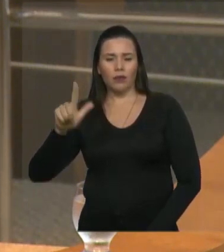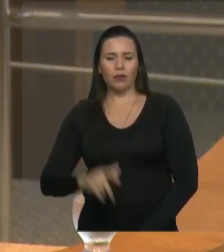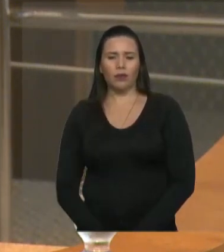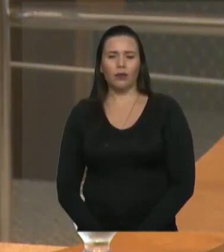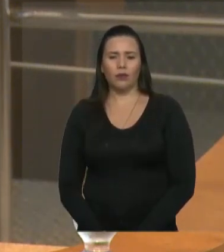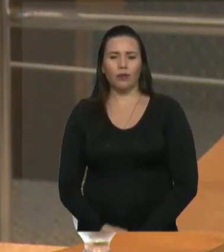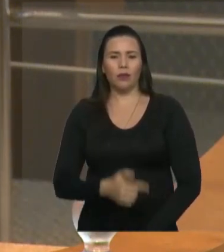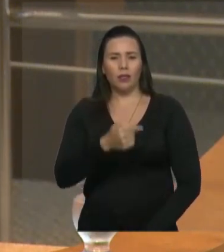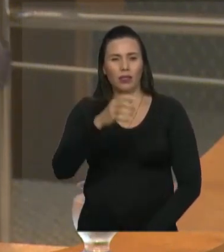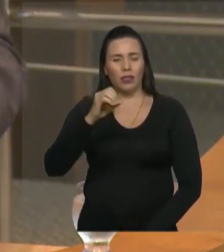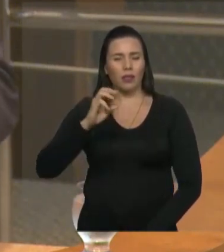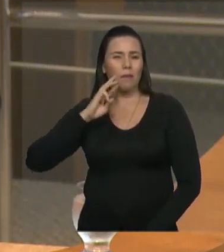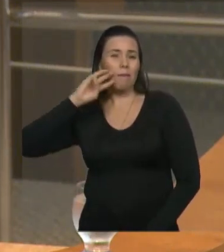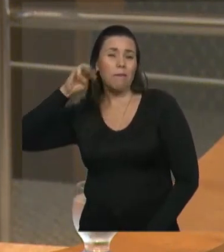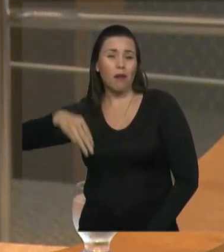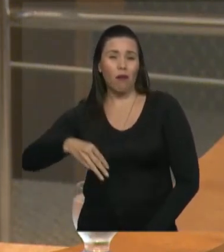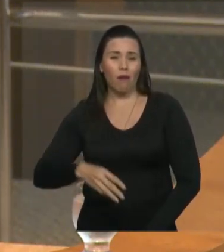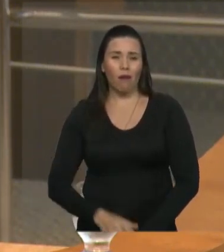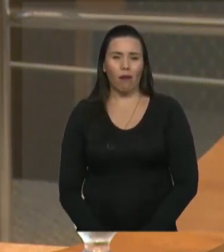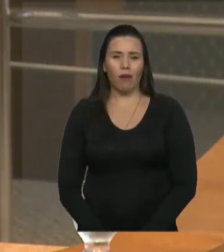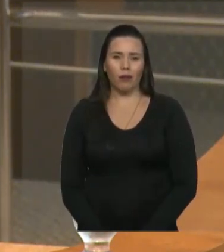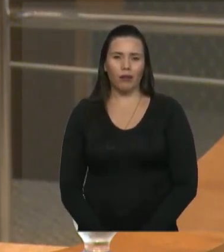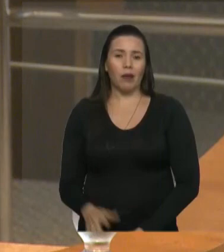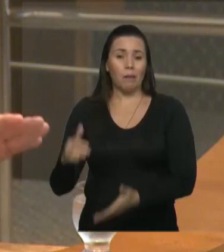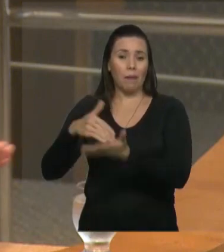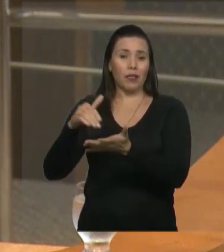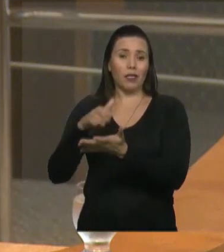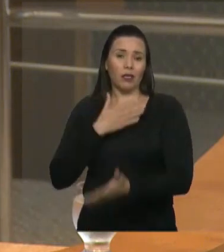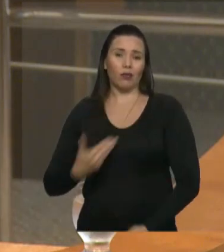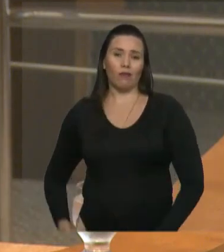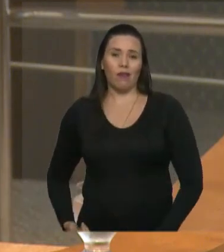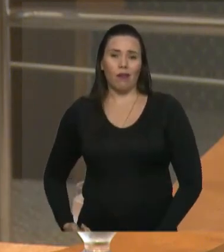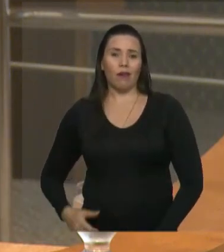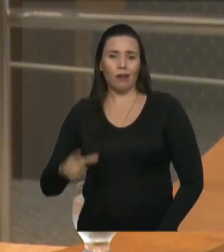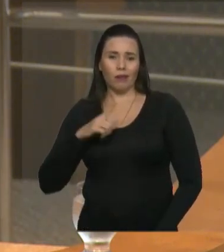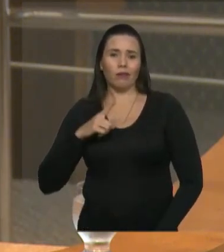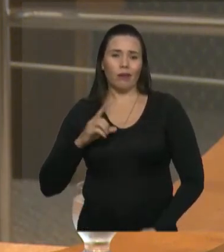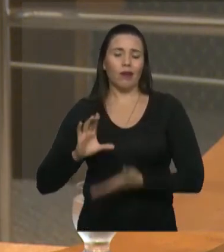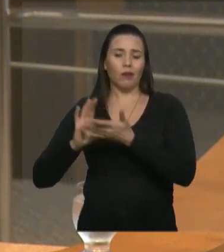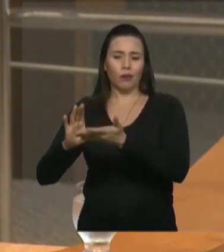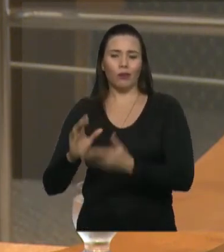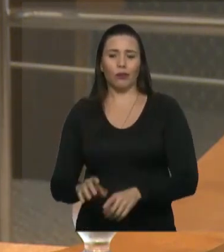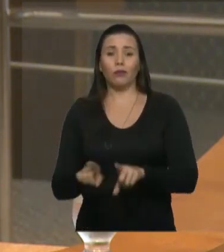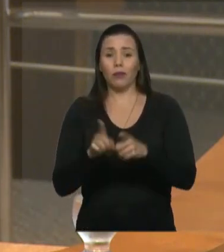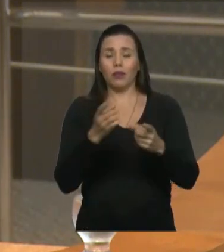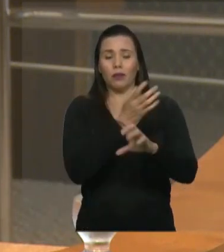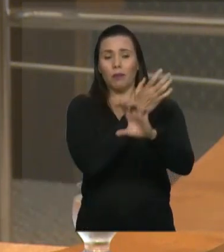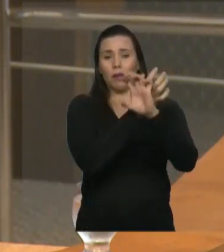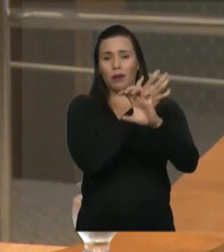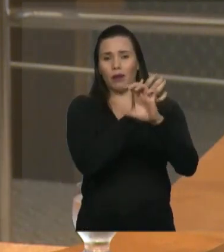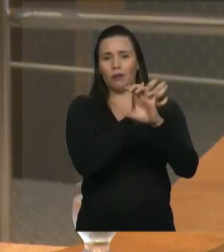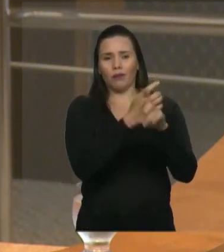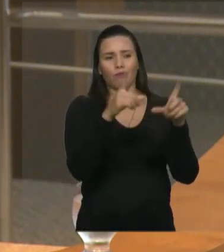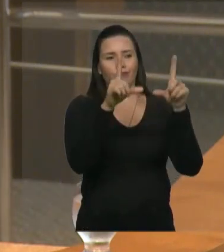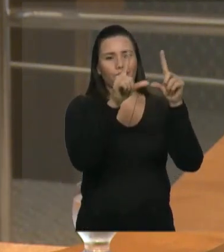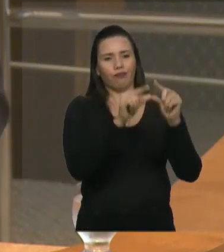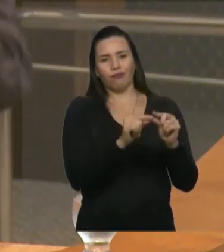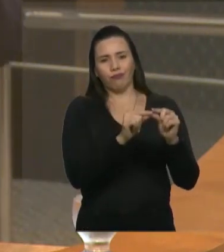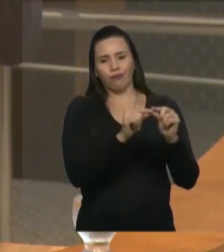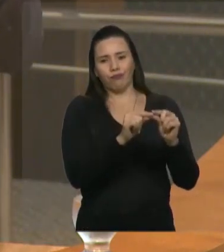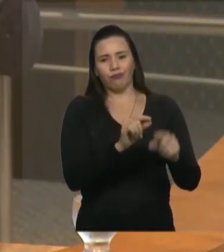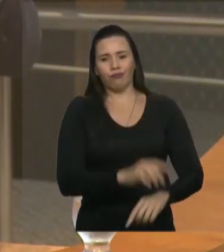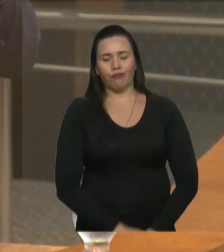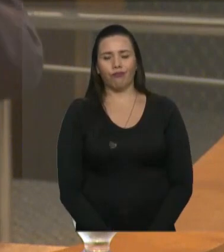para a CAEMA, redução drástica. Esgoto não tem, ampliação de água não tem. E vão dizer assim,